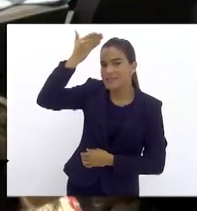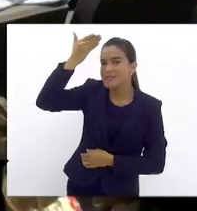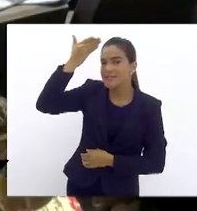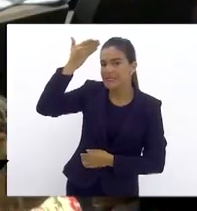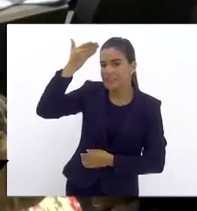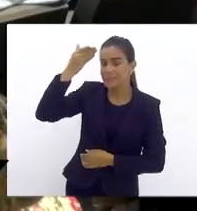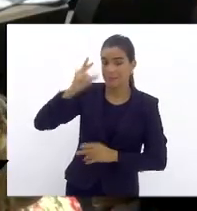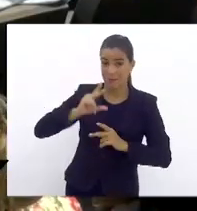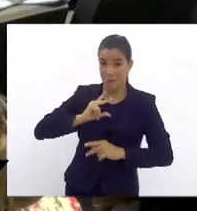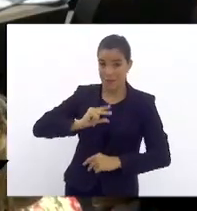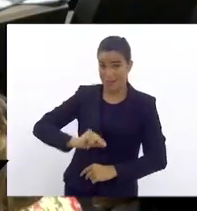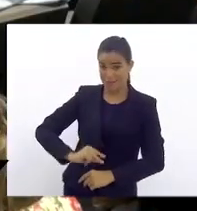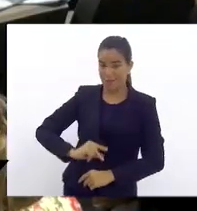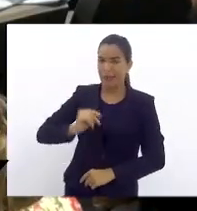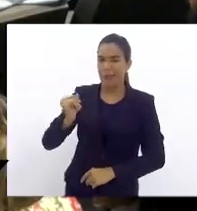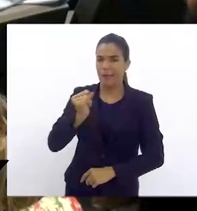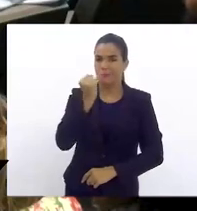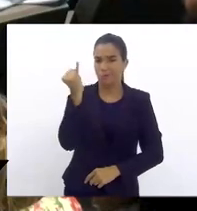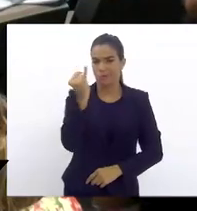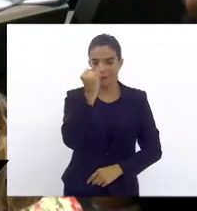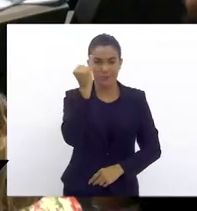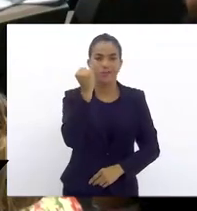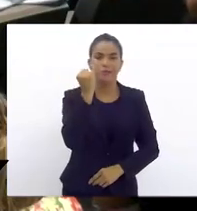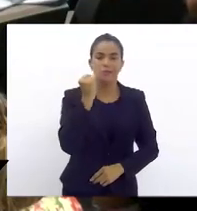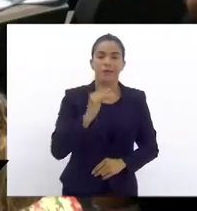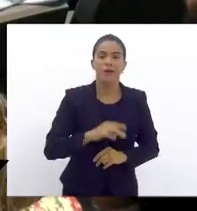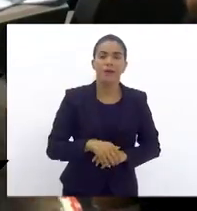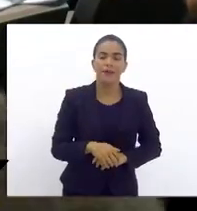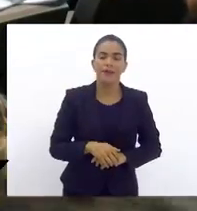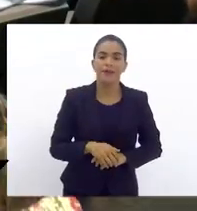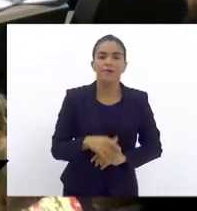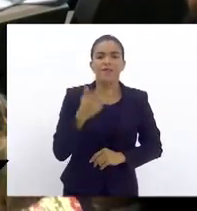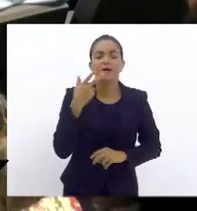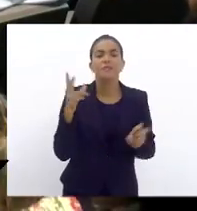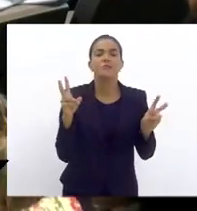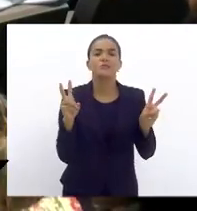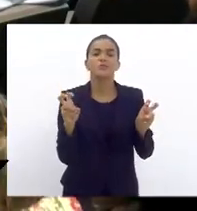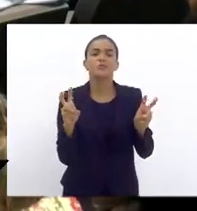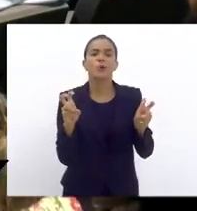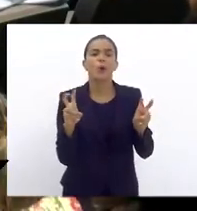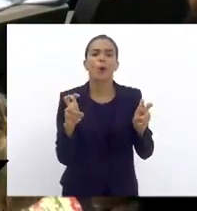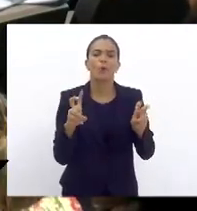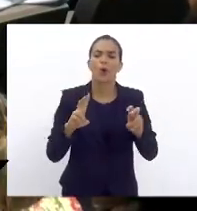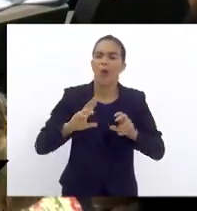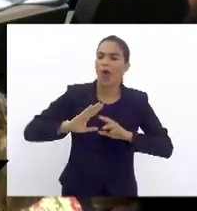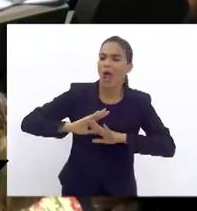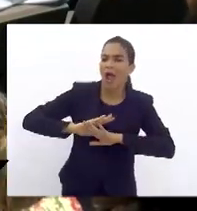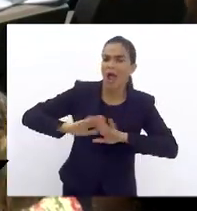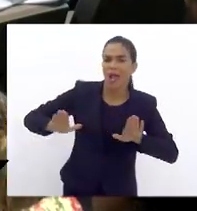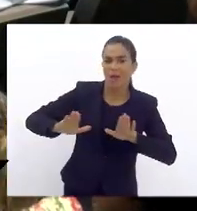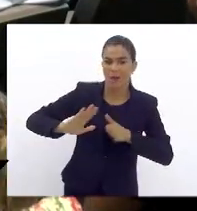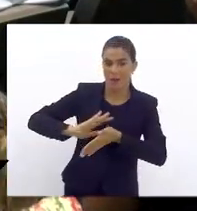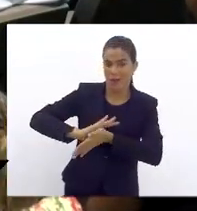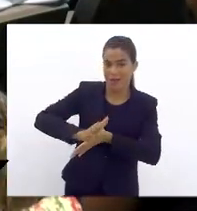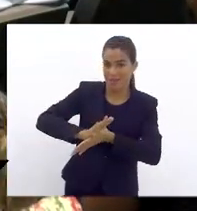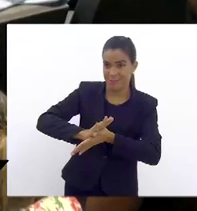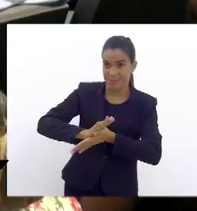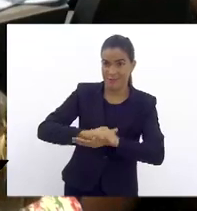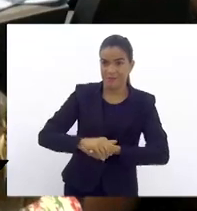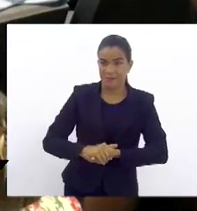um fato muito importante não é falar ou acabar com o racismo antes de tudo